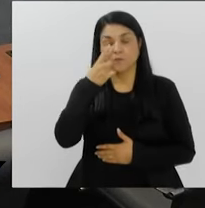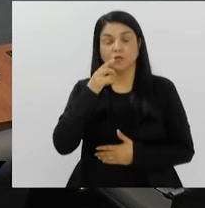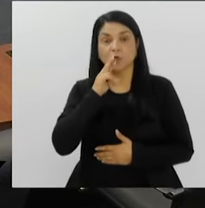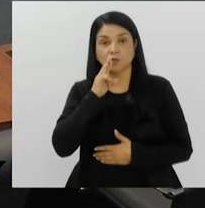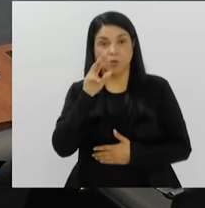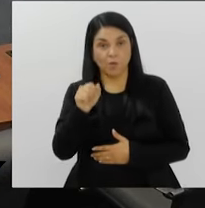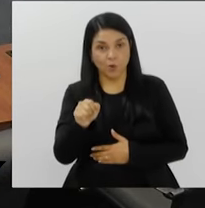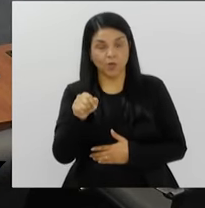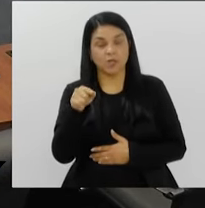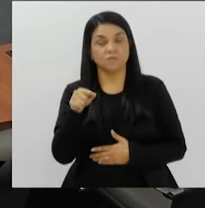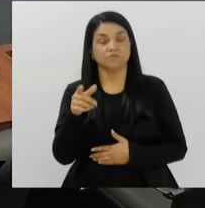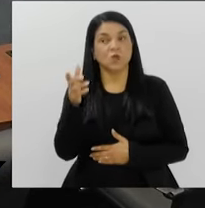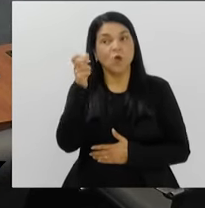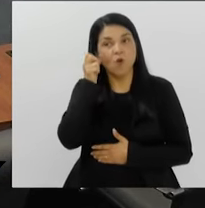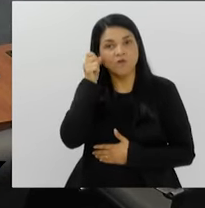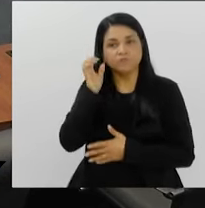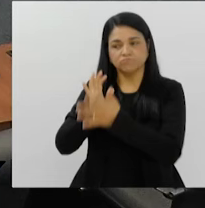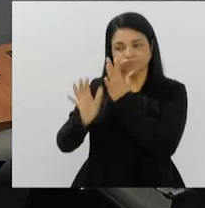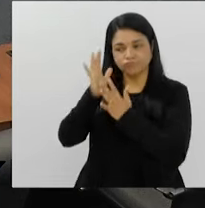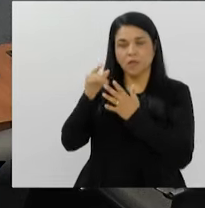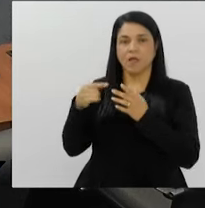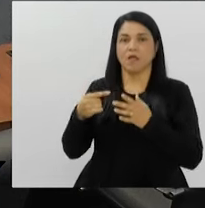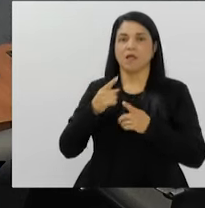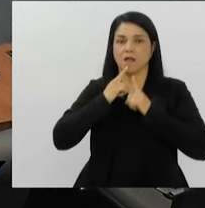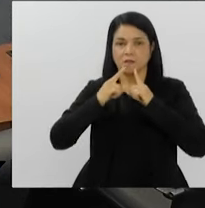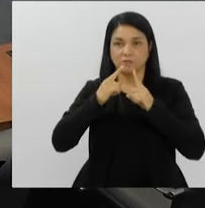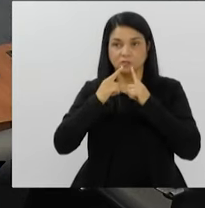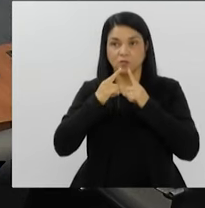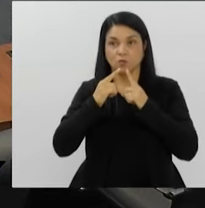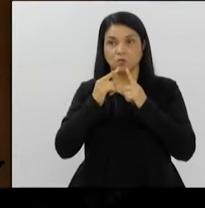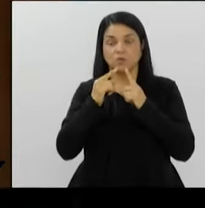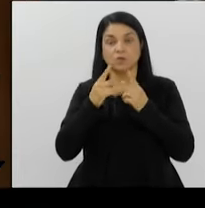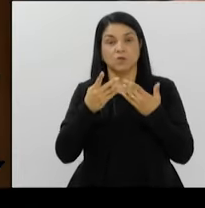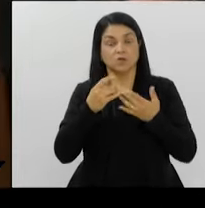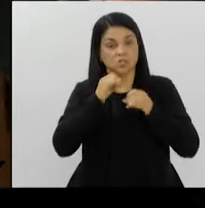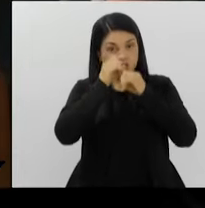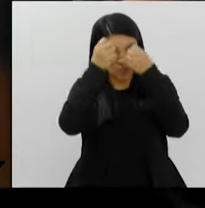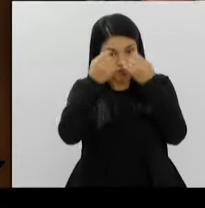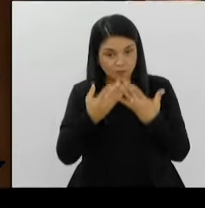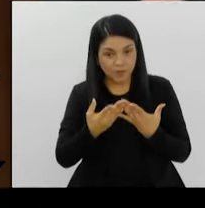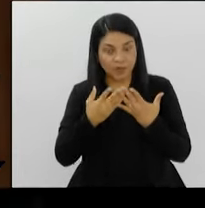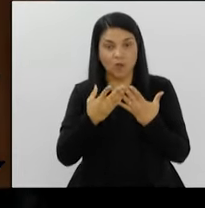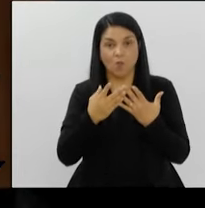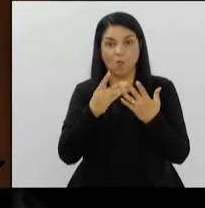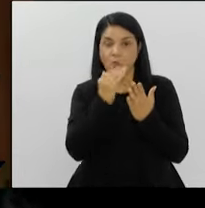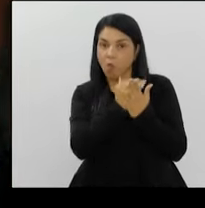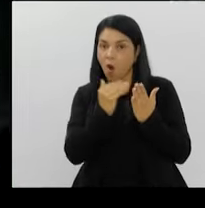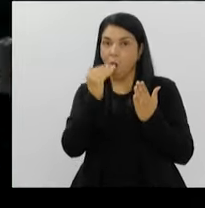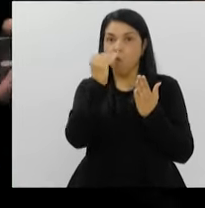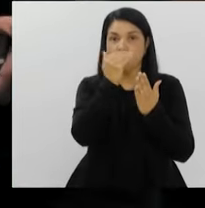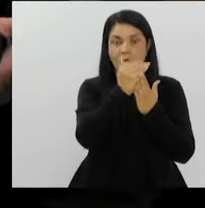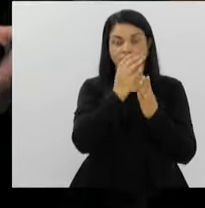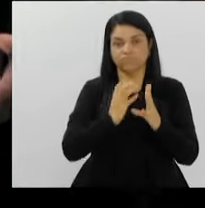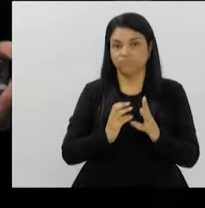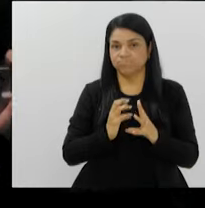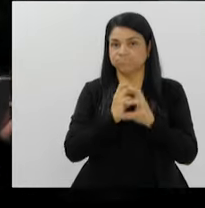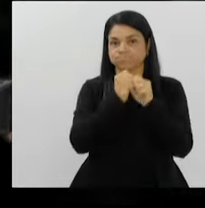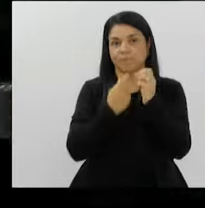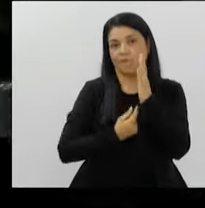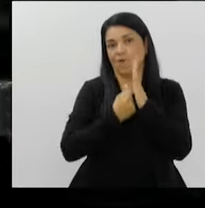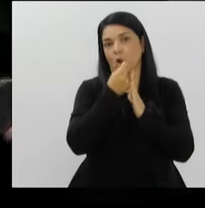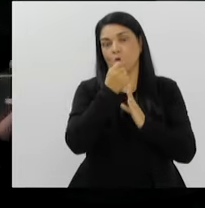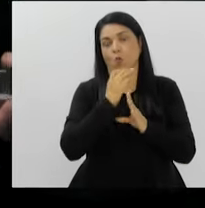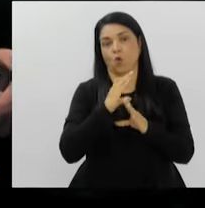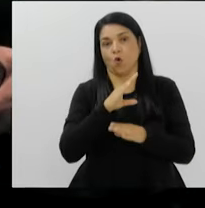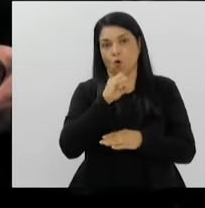ouvindo essas reclamações, porque quando a gente fala aqui, presidente, do aumento exorbitante das contas, né, praticado pela Águas do Rio, a falta de